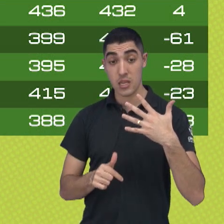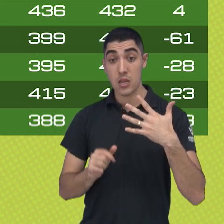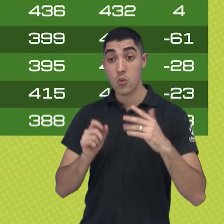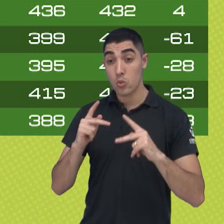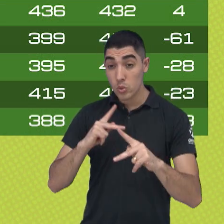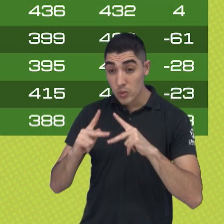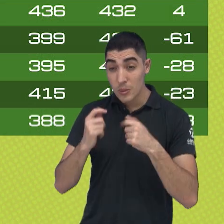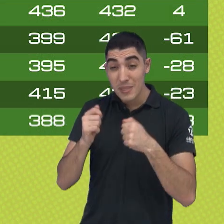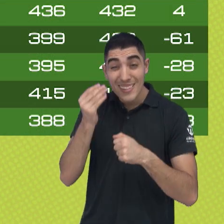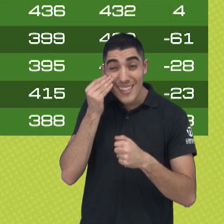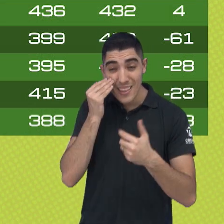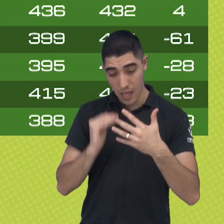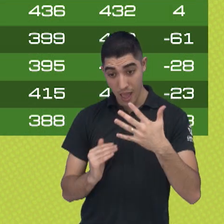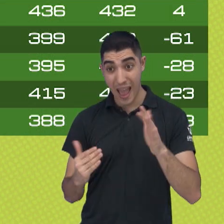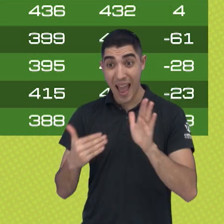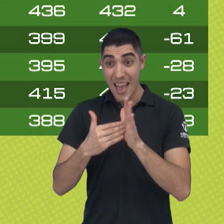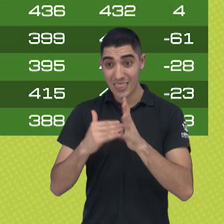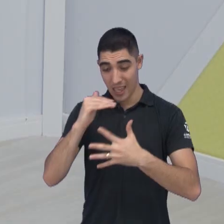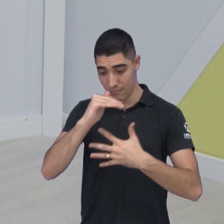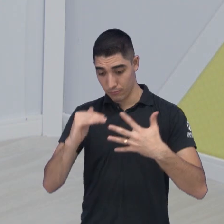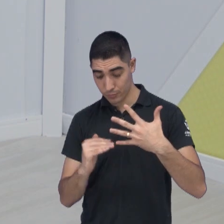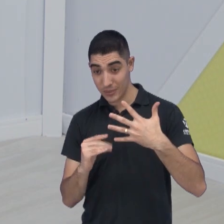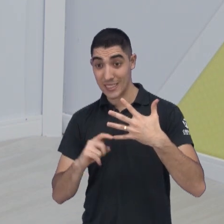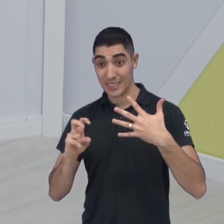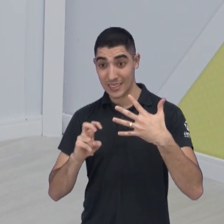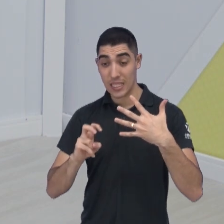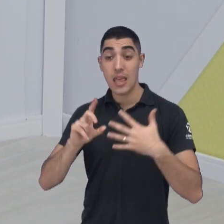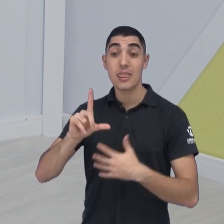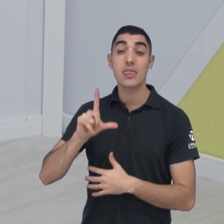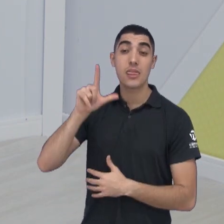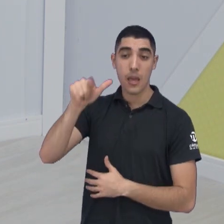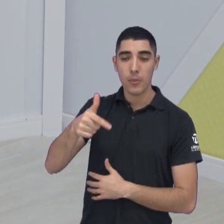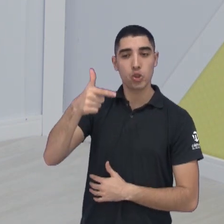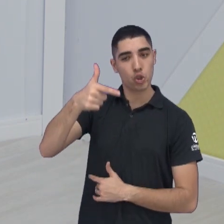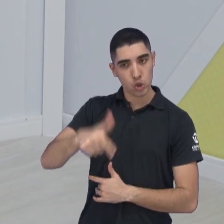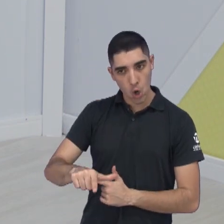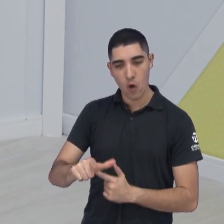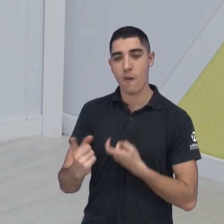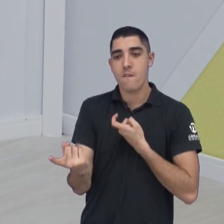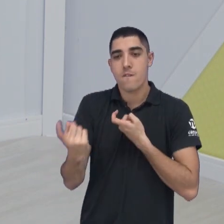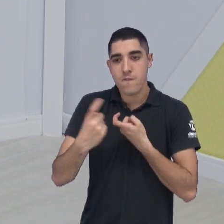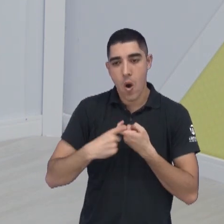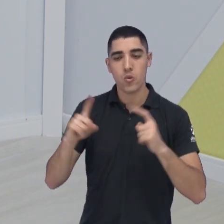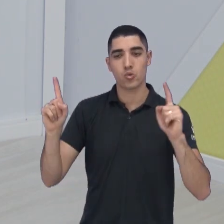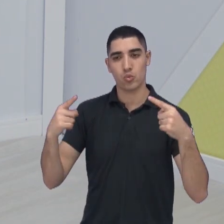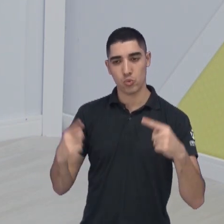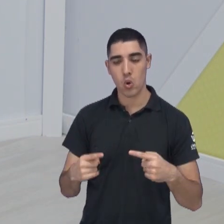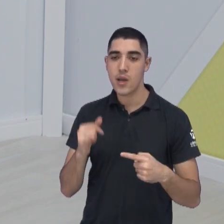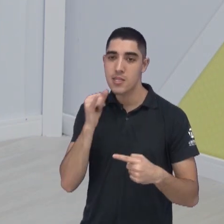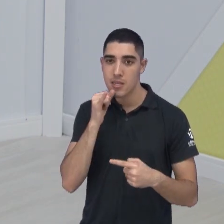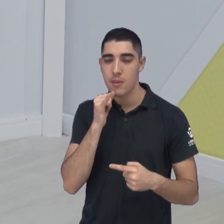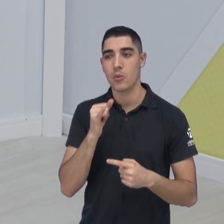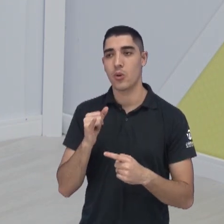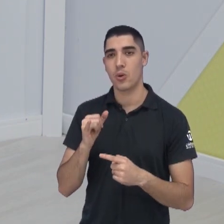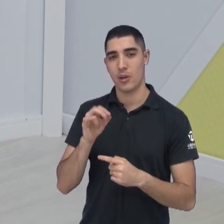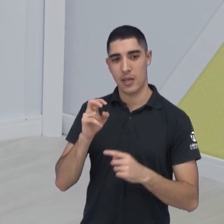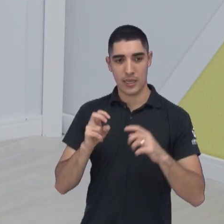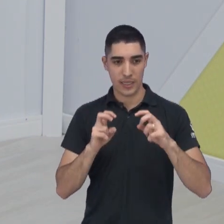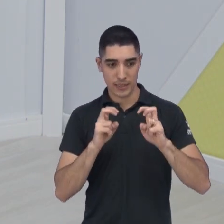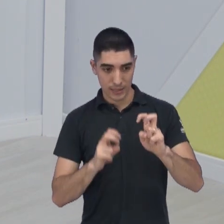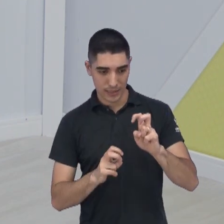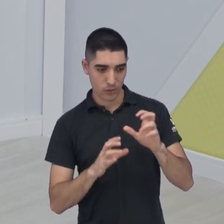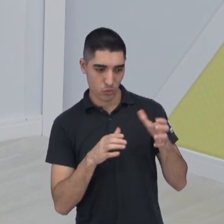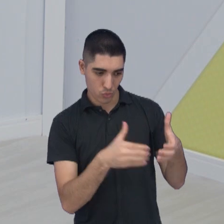ficar entre os 5 primeiros, porque depois vai acontecer o realinhamento da competição. Os 5 primeiros ficam no grupo, os